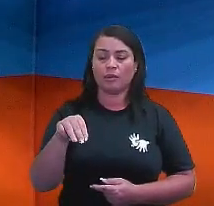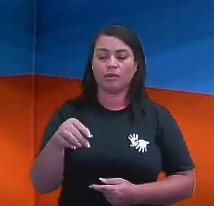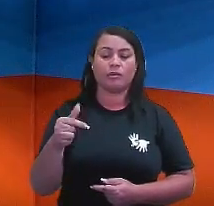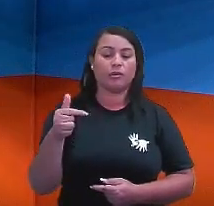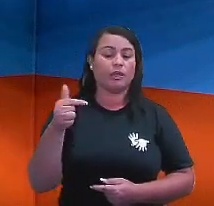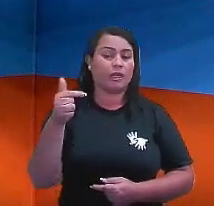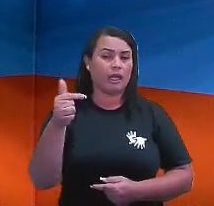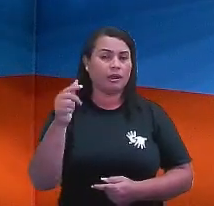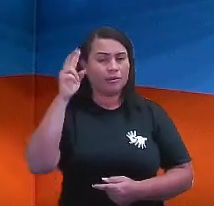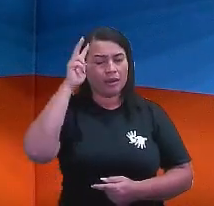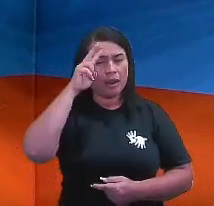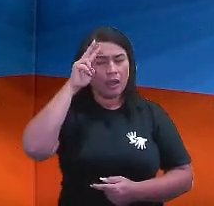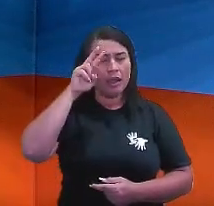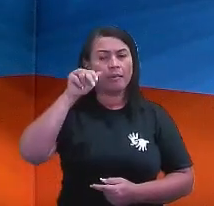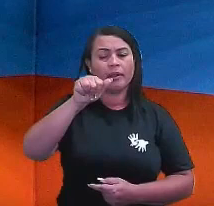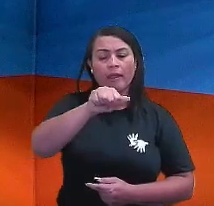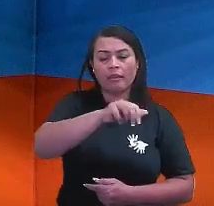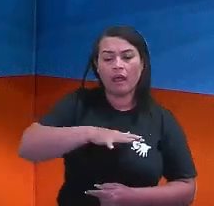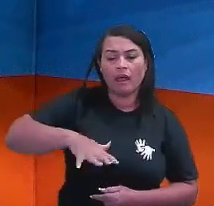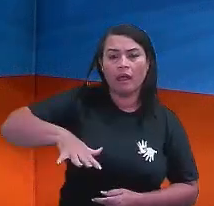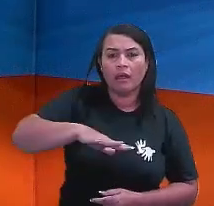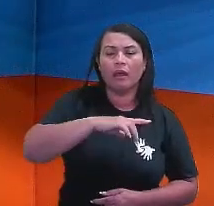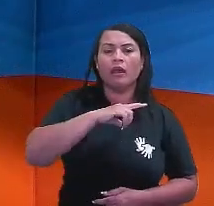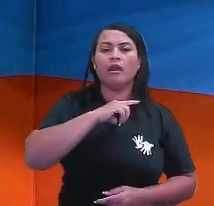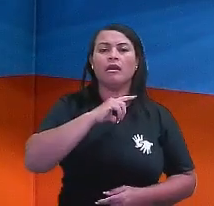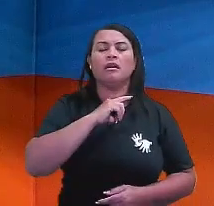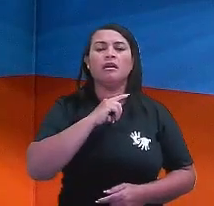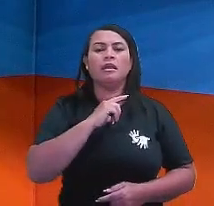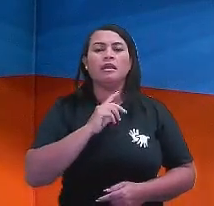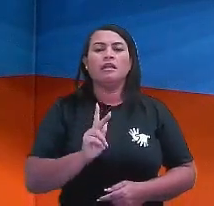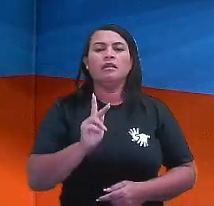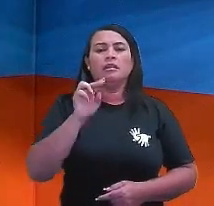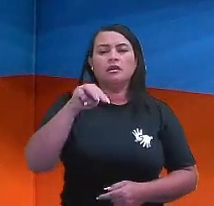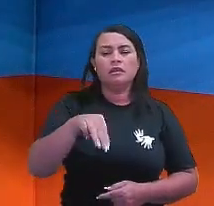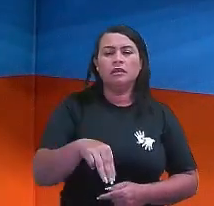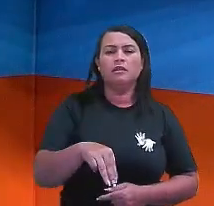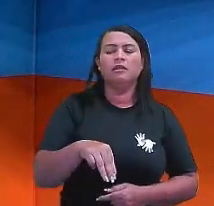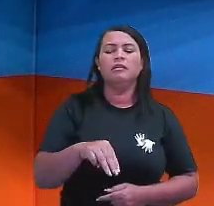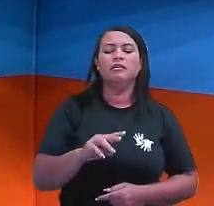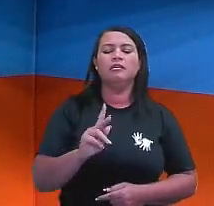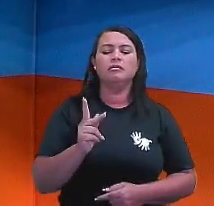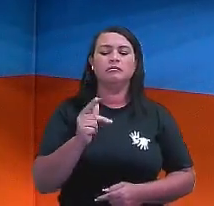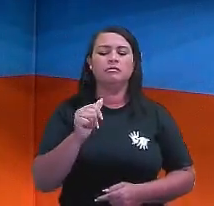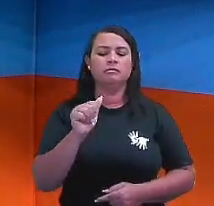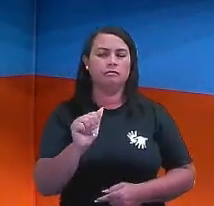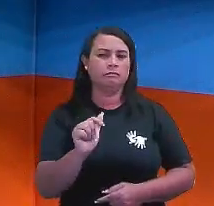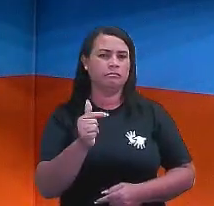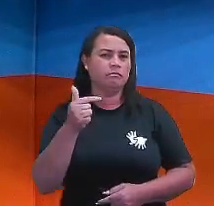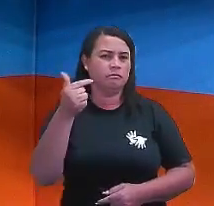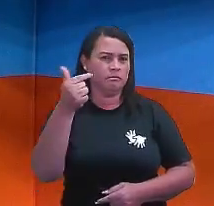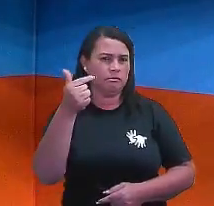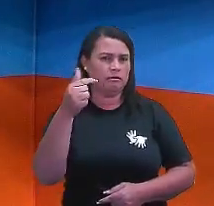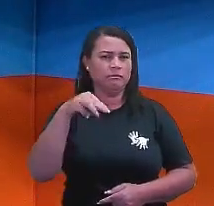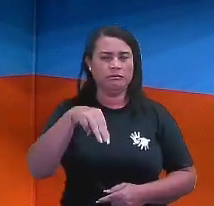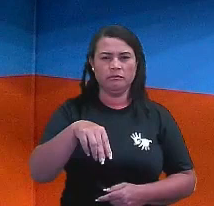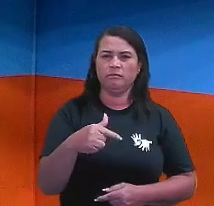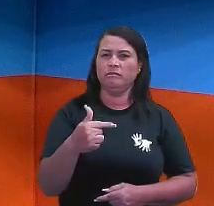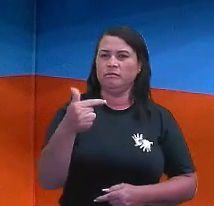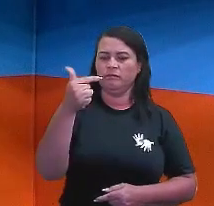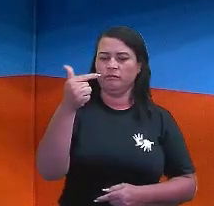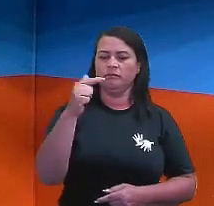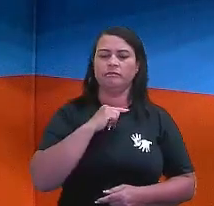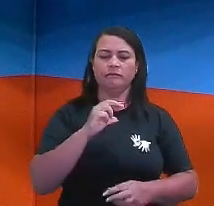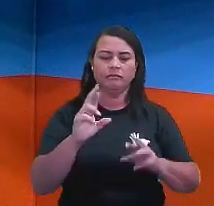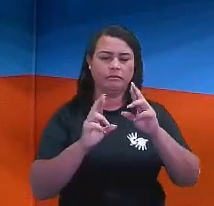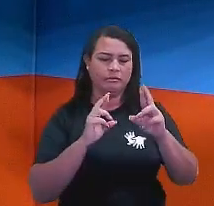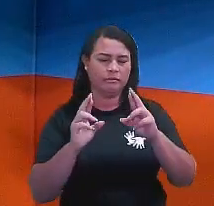que a gente traz, né? Da relação de quilômetro quadrado, hectômetro quadrado, metro quadrado, lembram lá? Então, essa relação de hectares vai